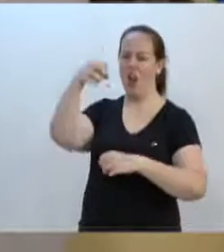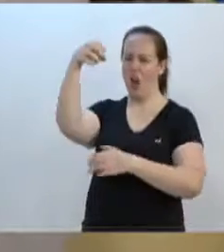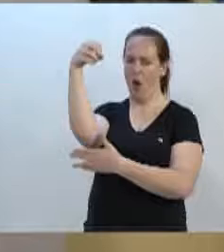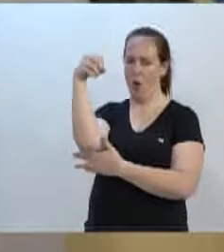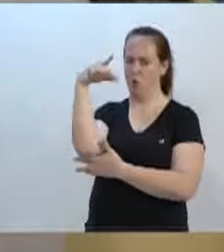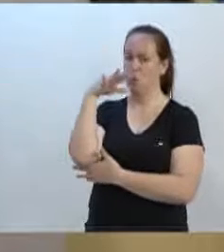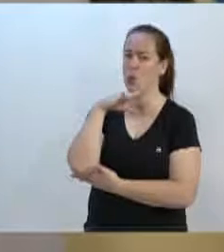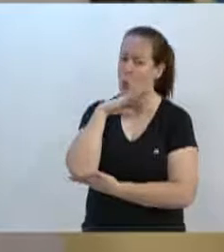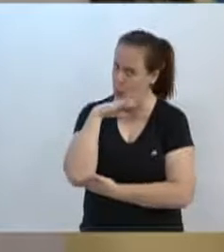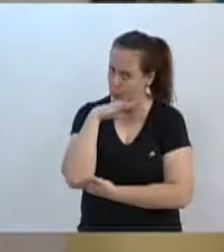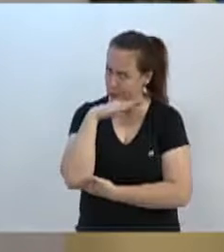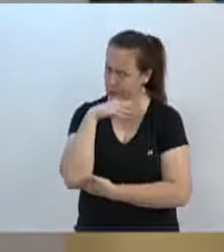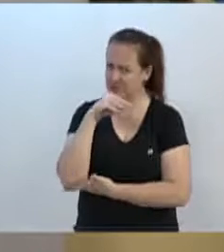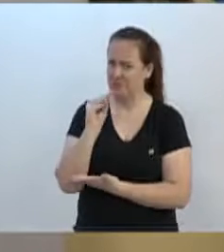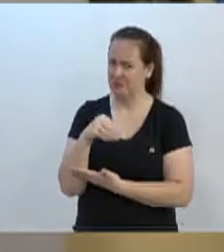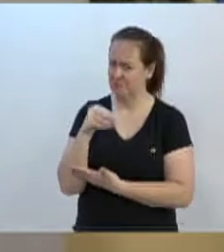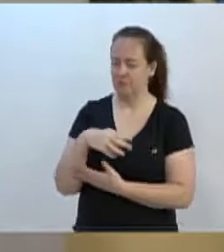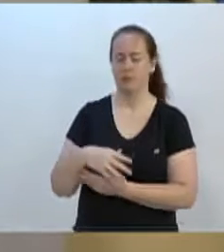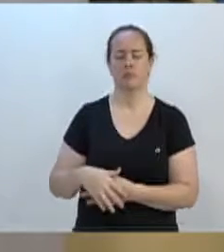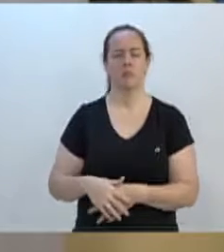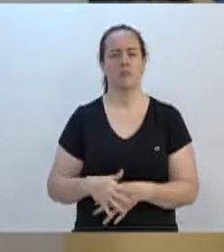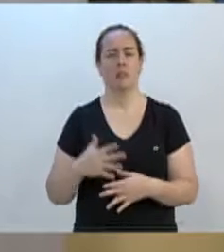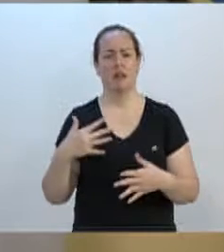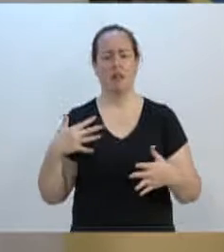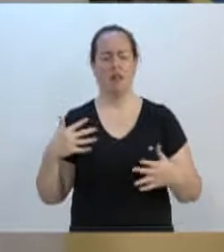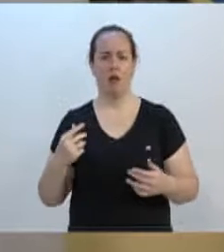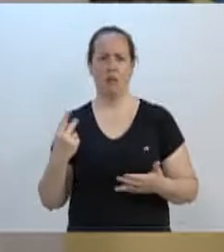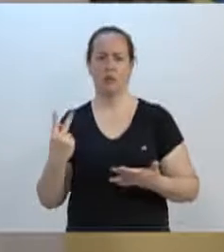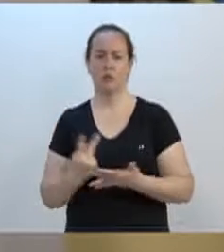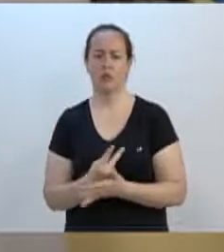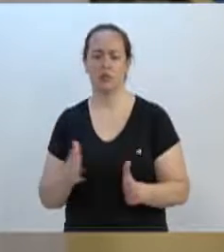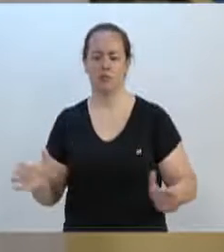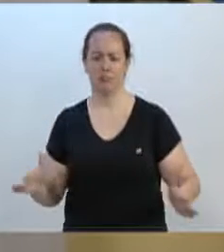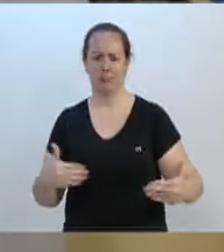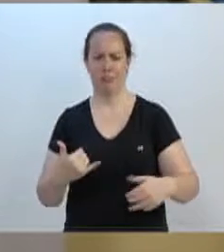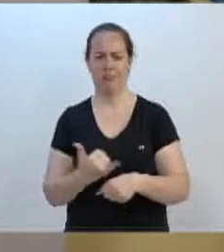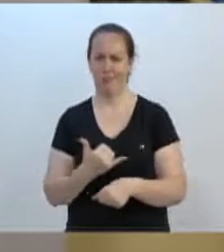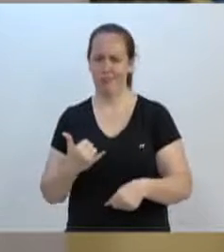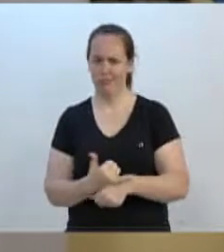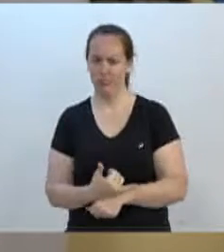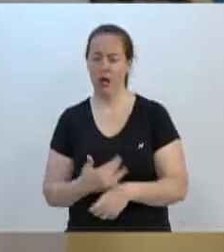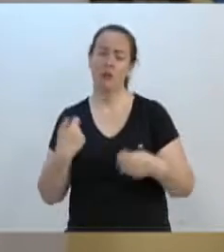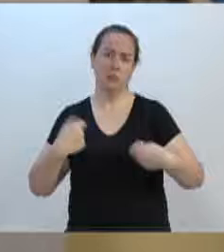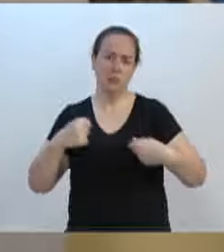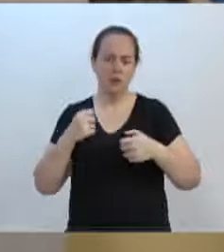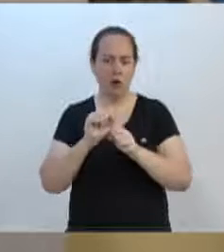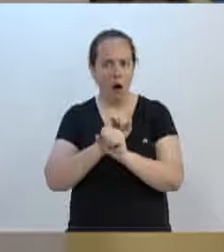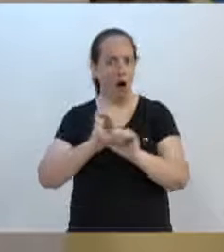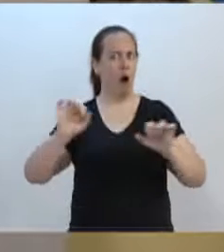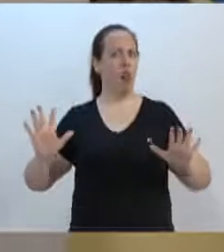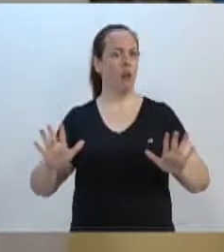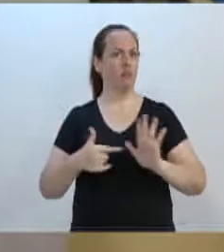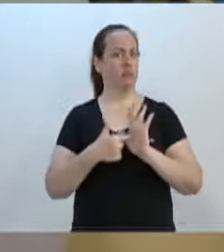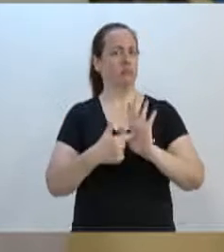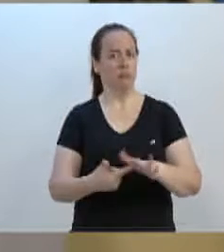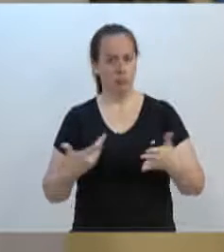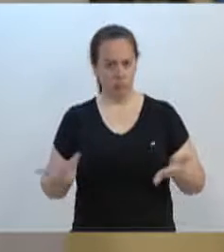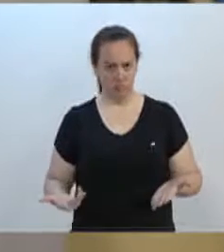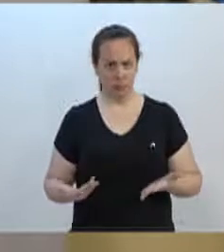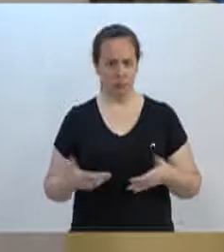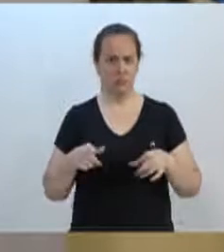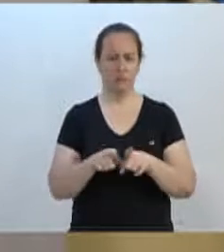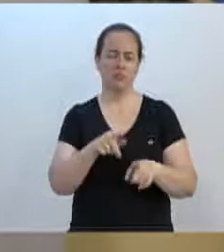iluminada, e se deparar com uma caixa de ferro dessas aí, elas precisam estar bem sinalizadas. Então, até